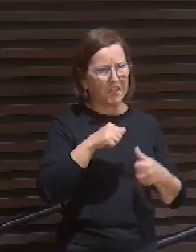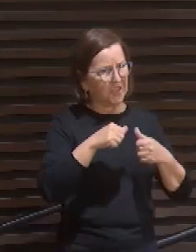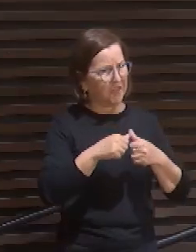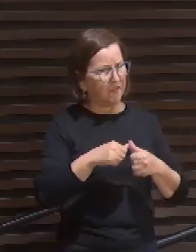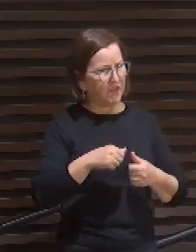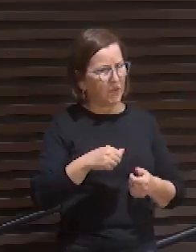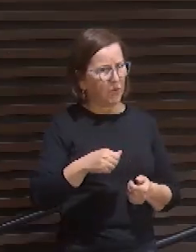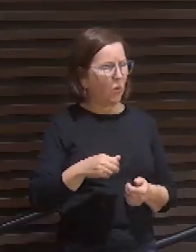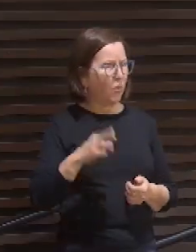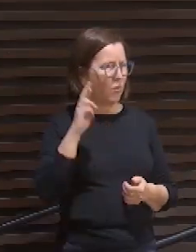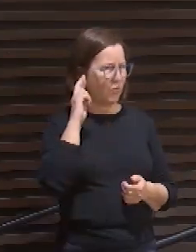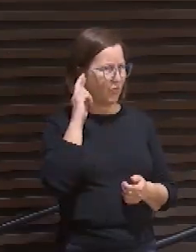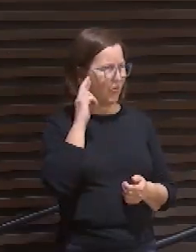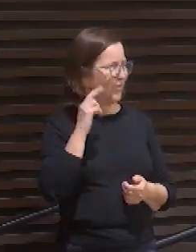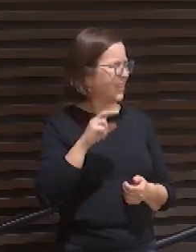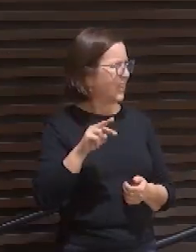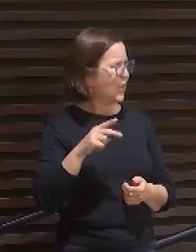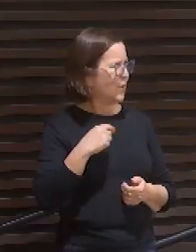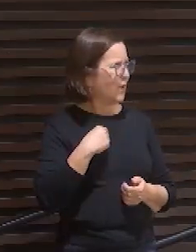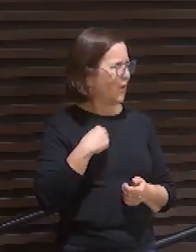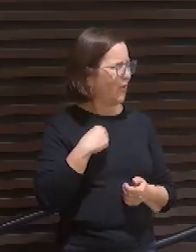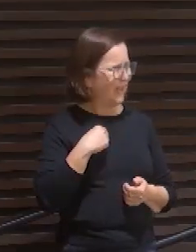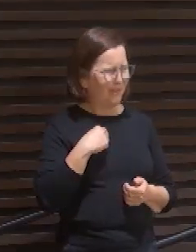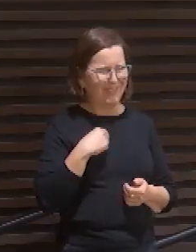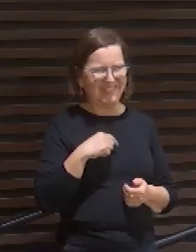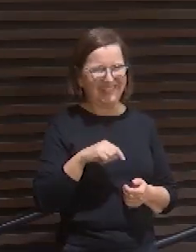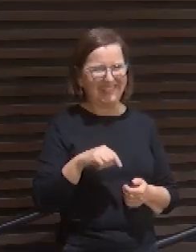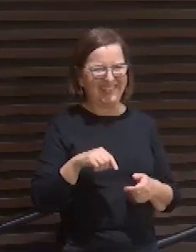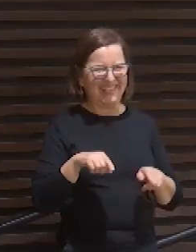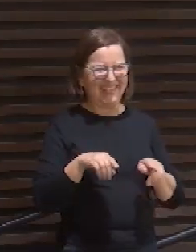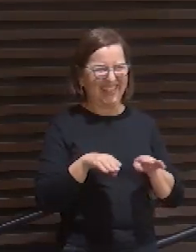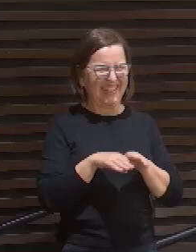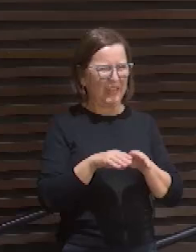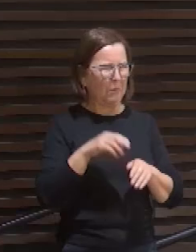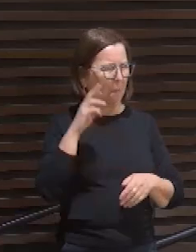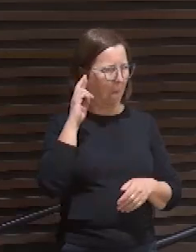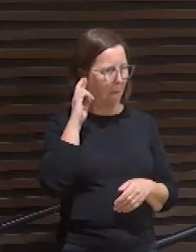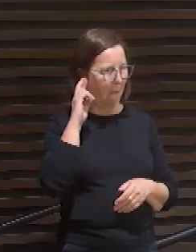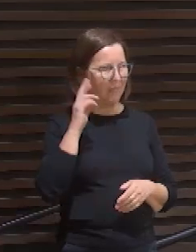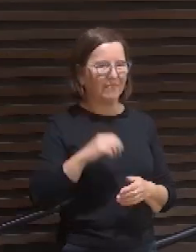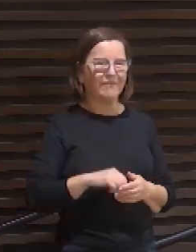Igual a mim, ele ficou surdo. E